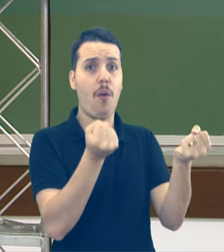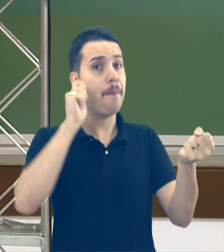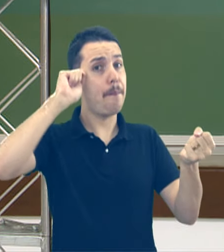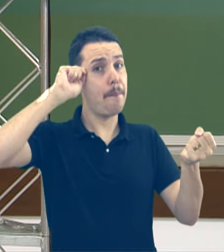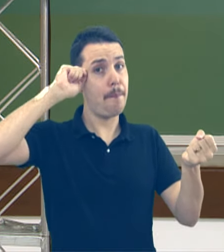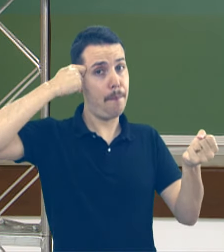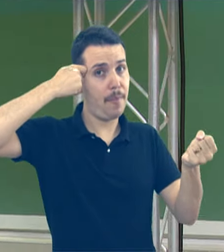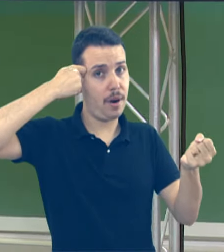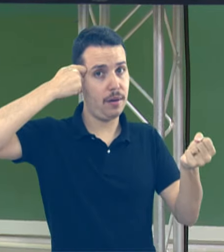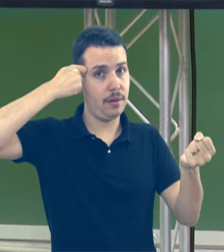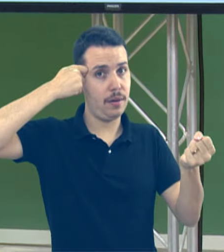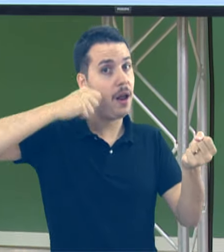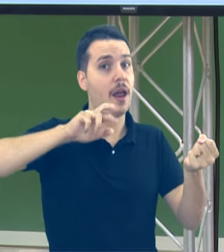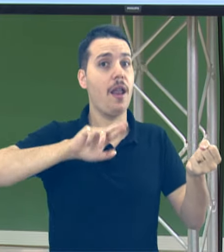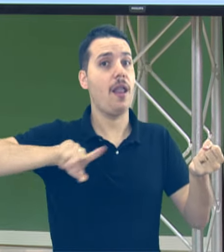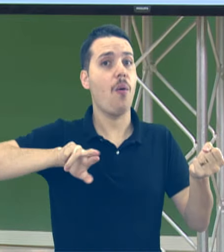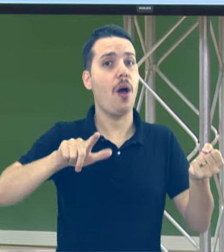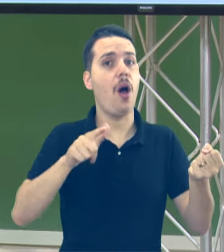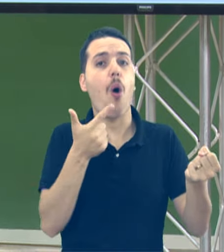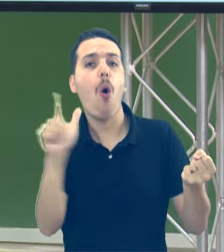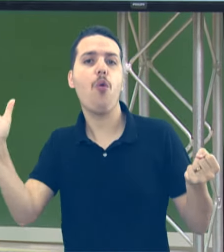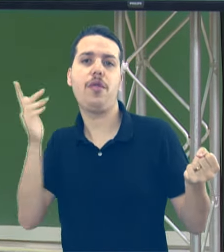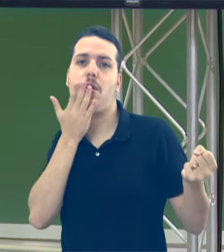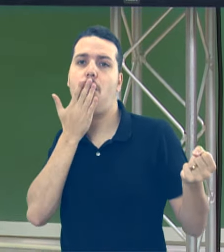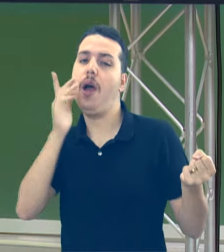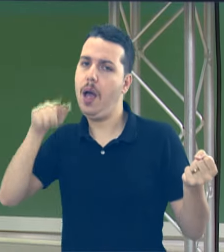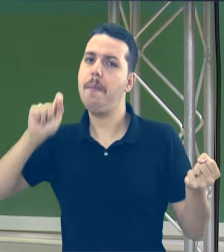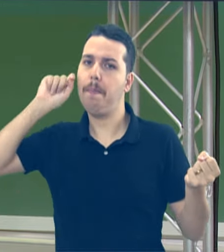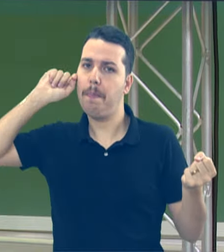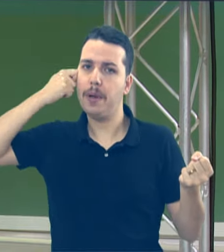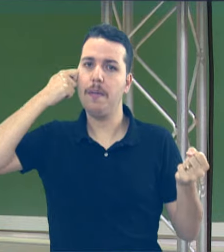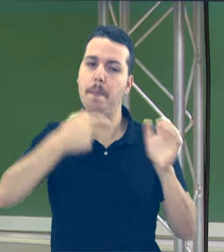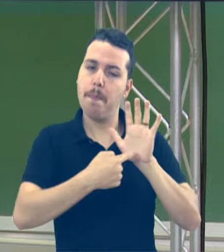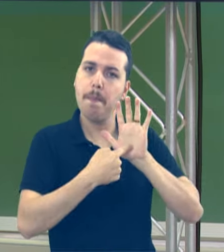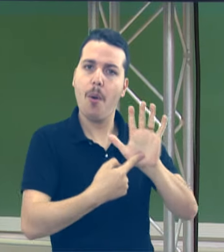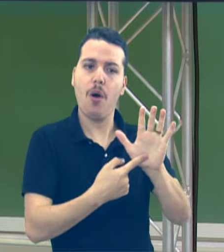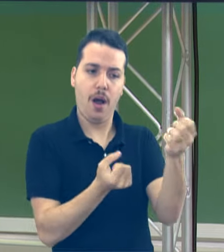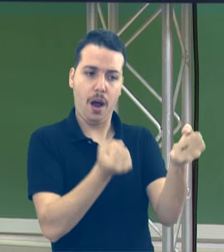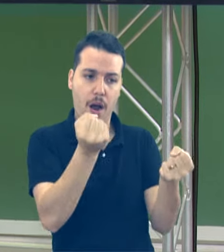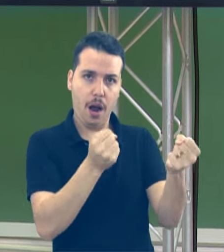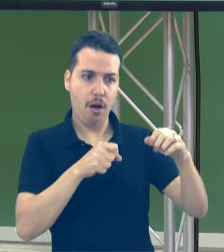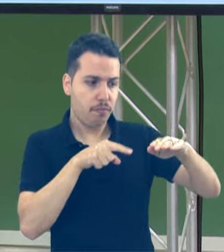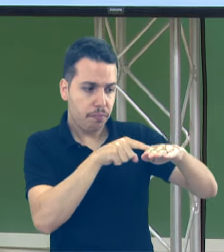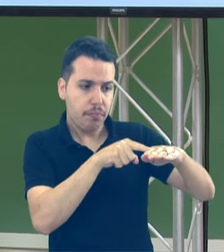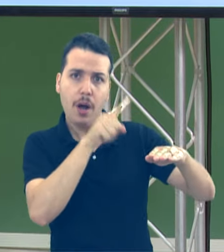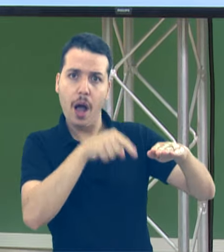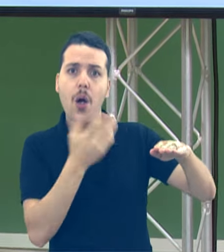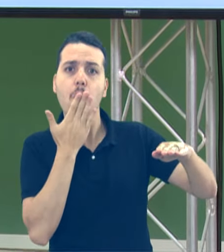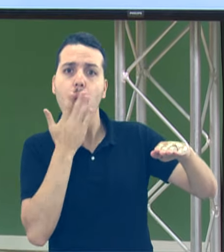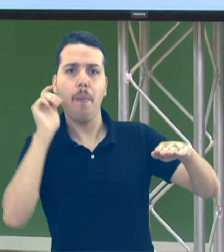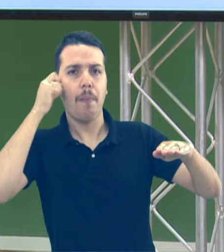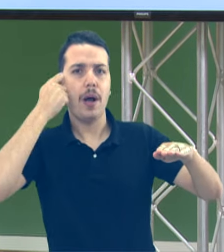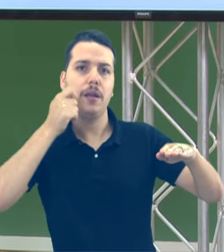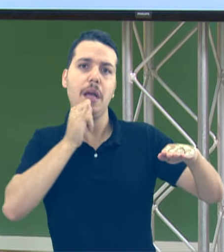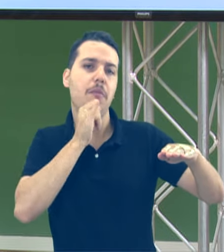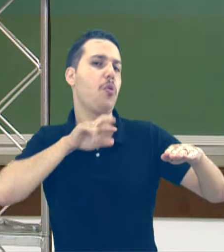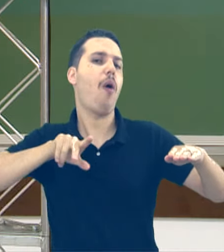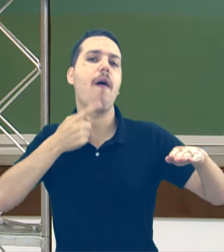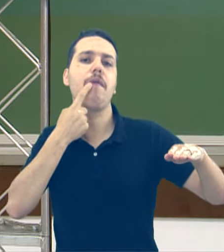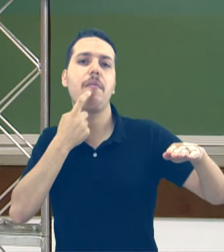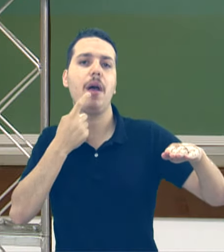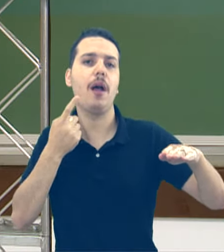negro e não de outro color, ou seja, especifica que esse carro é preto e não vermelho, por